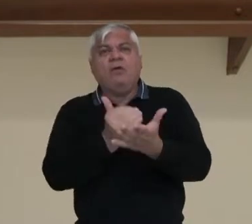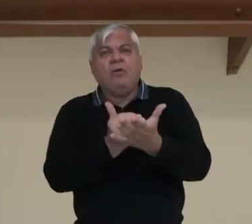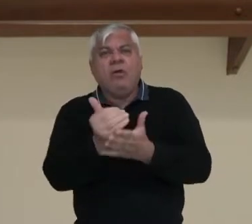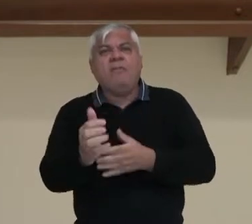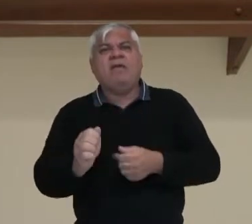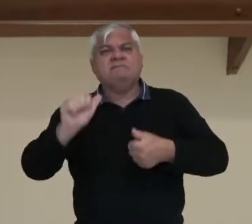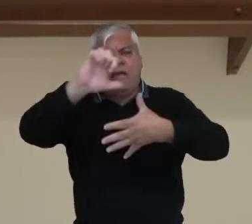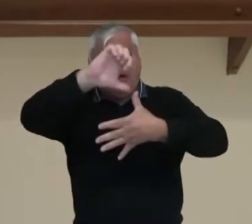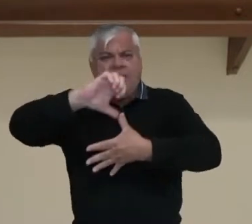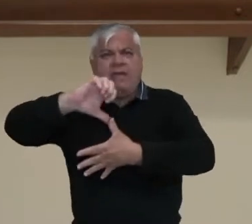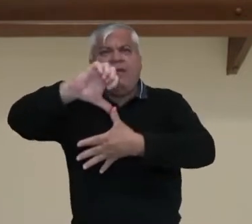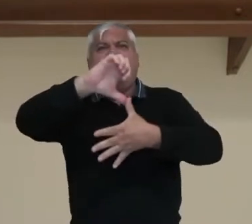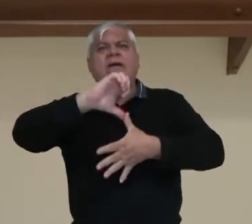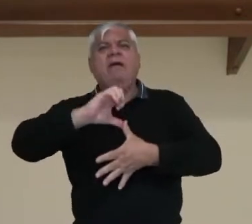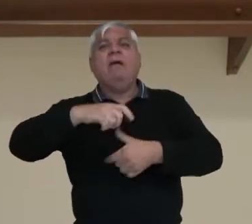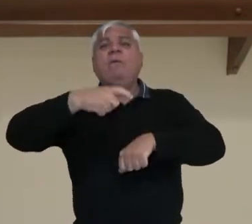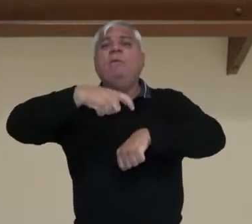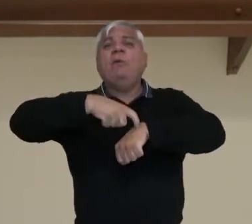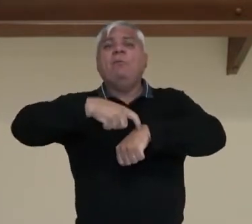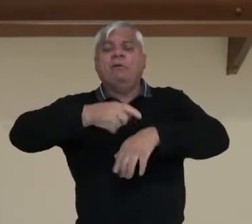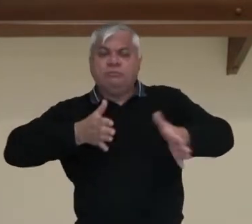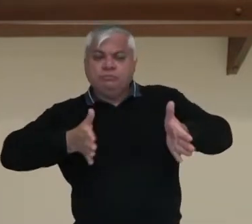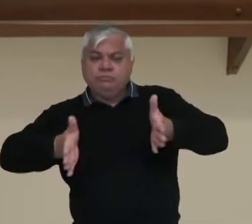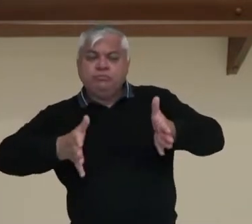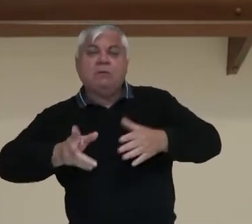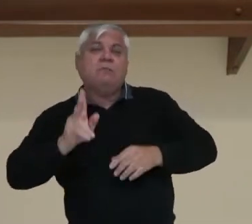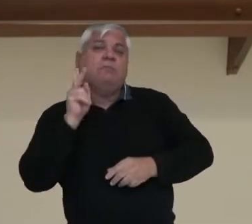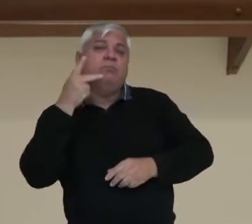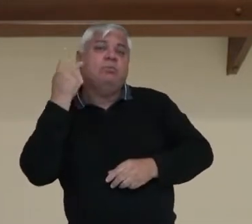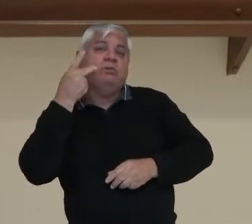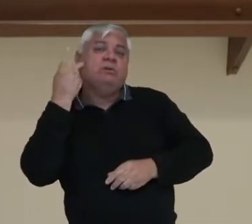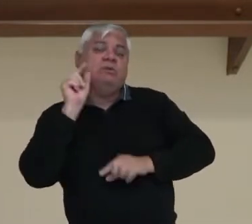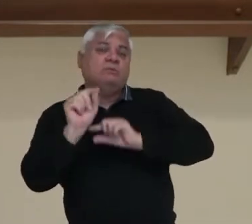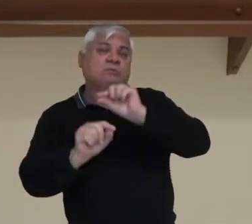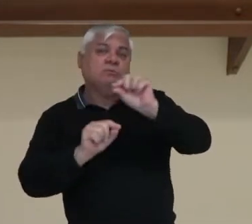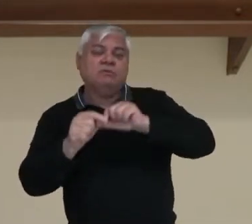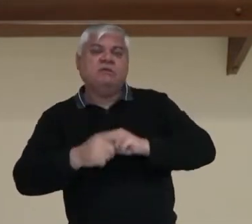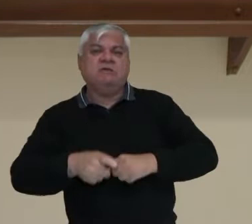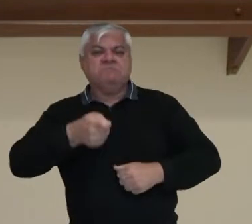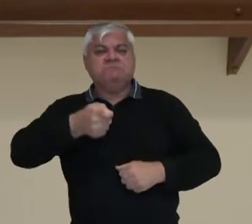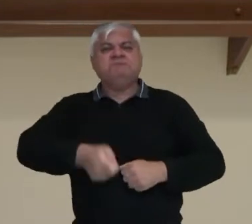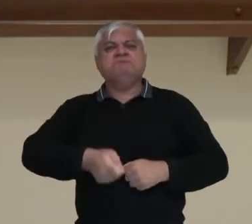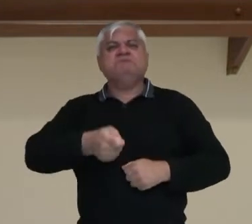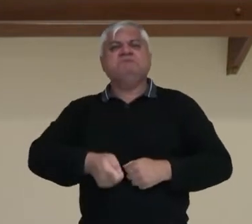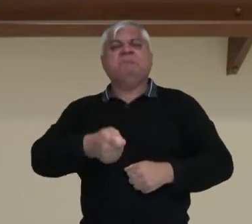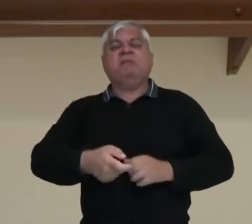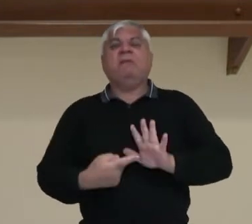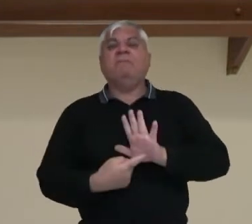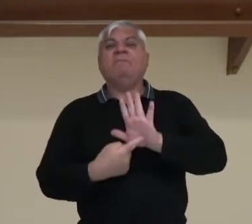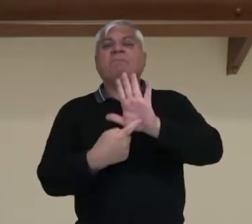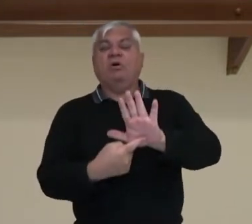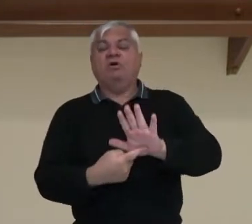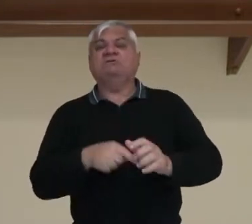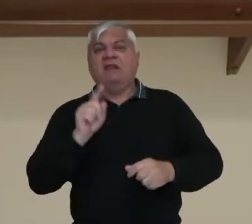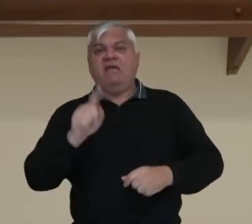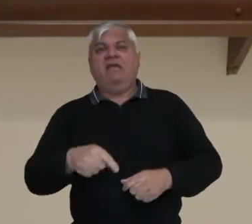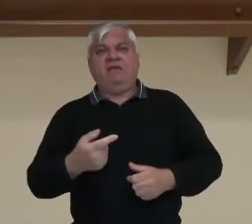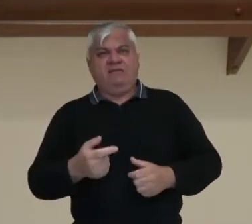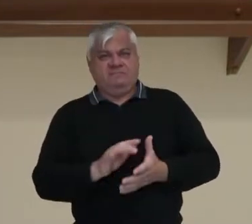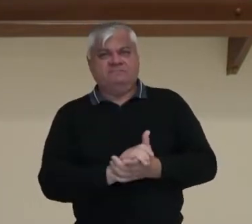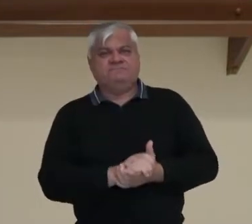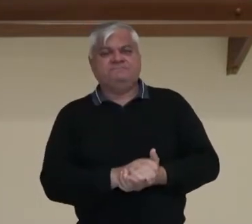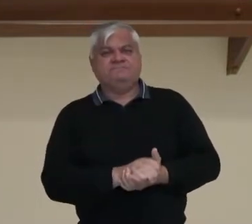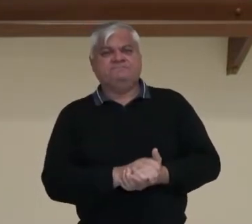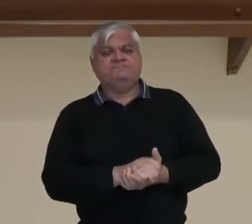América. Esse era um momento político em que esse autoritarismo se mostrava bastante presente,